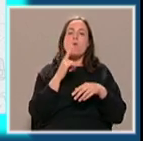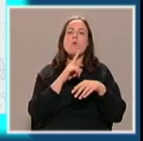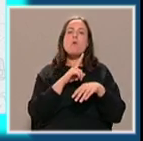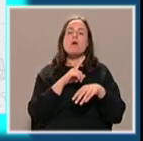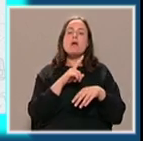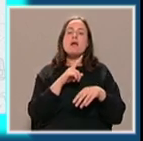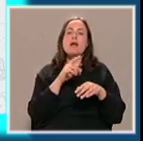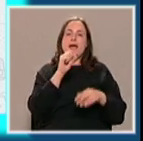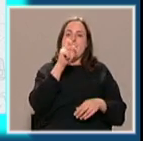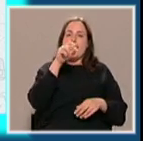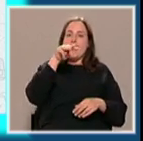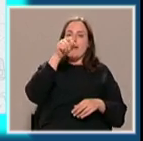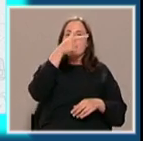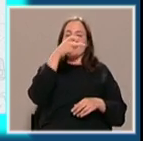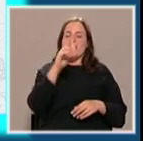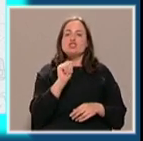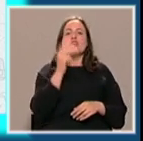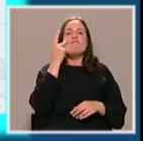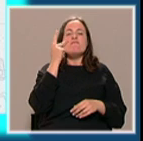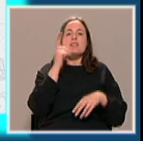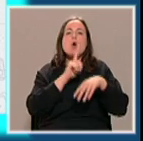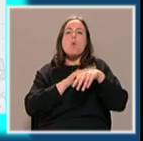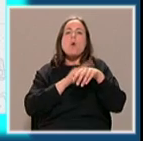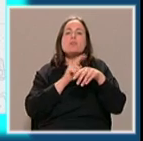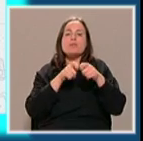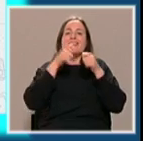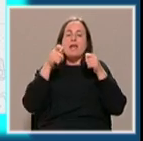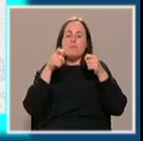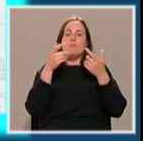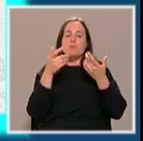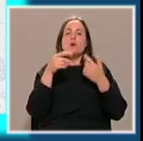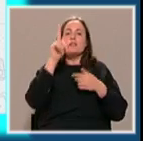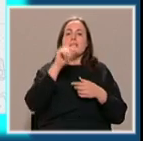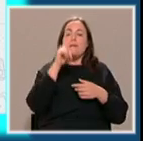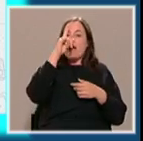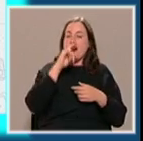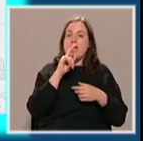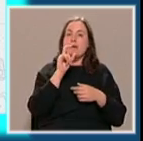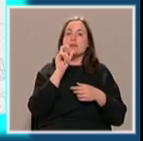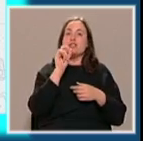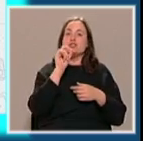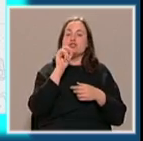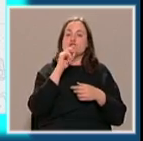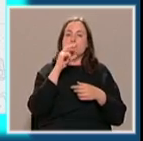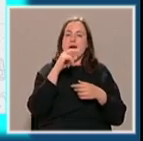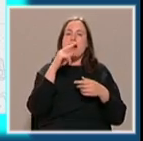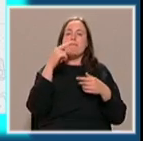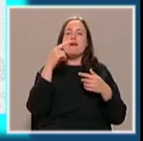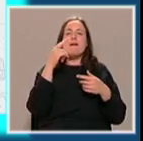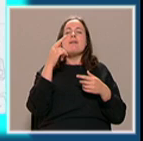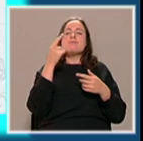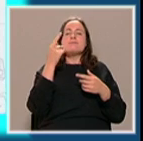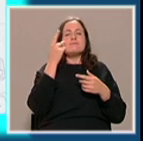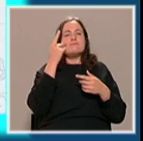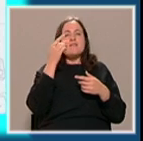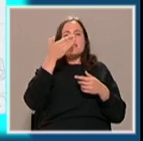dos gâmetas. E importa relembrar que os espermatozoides têm um tempo de vida de cerca de 72